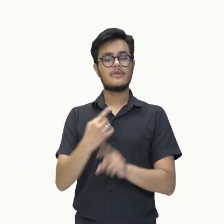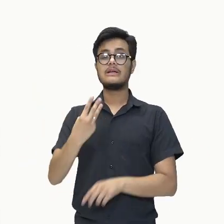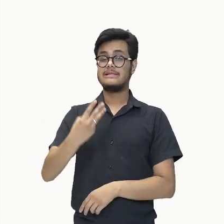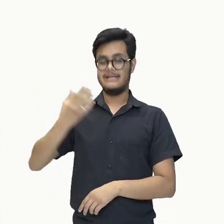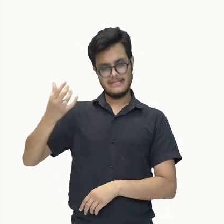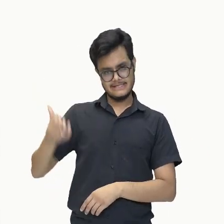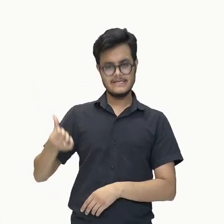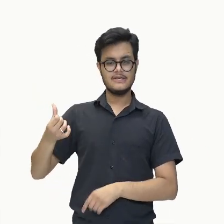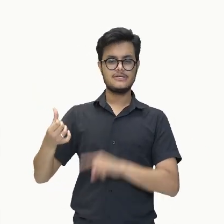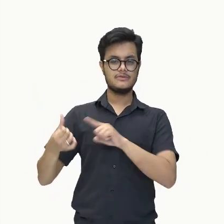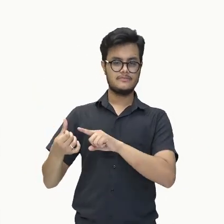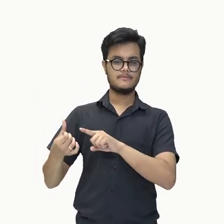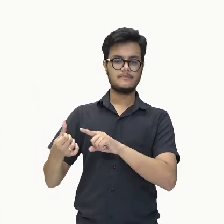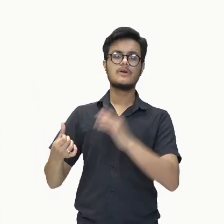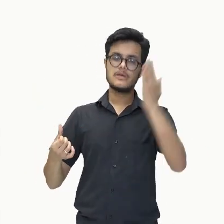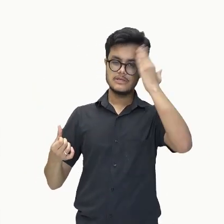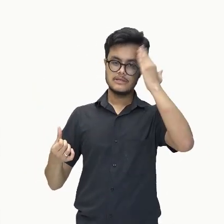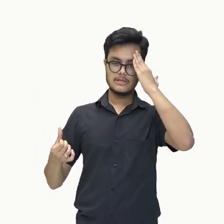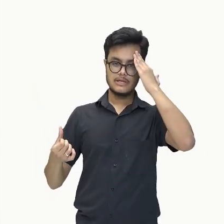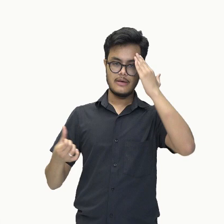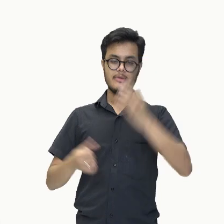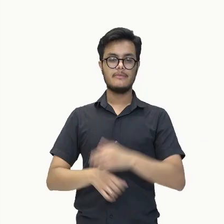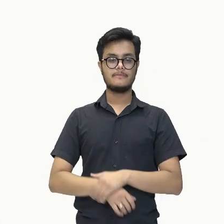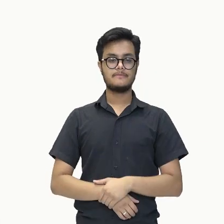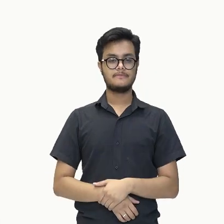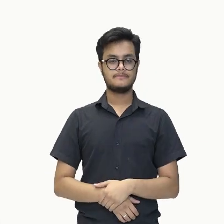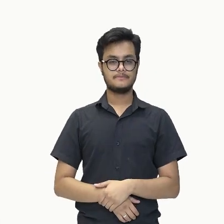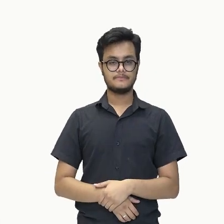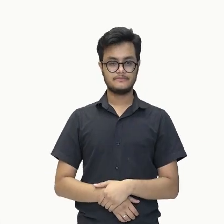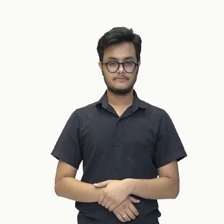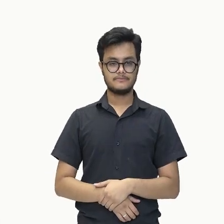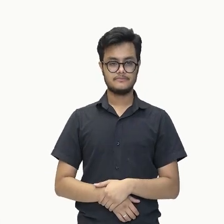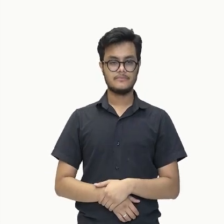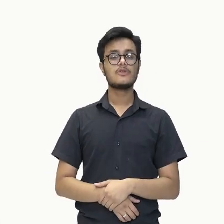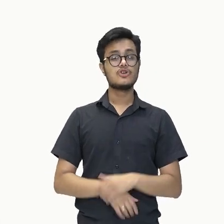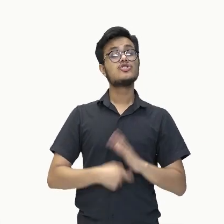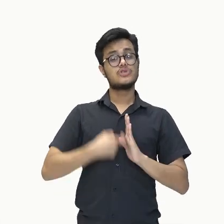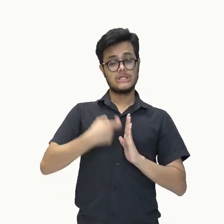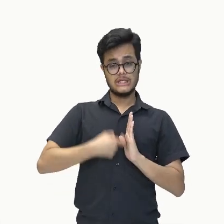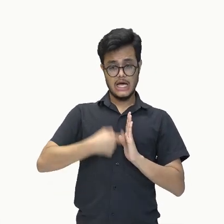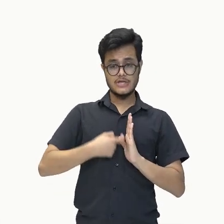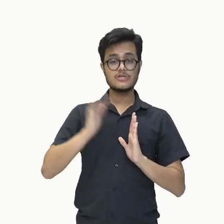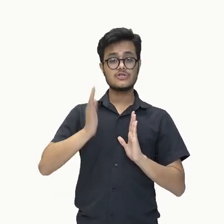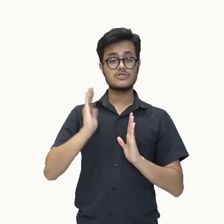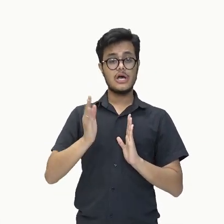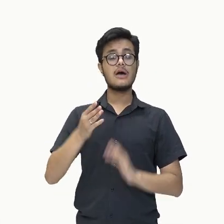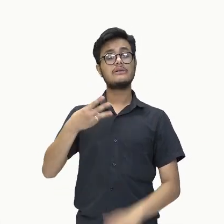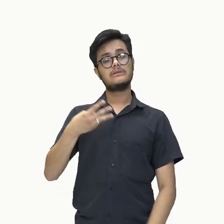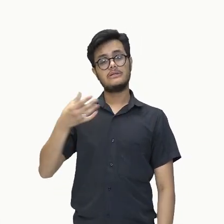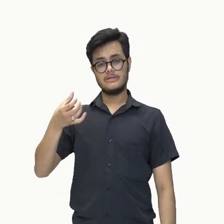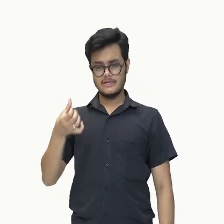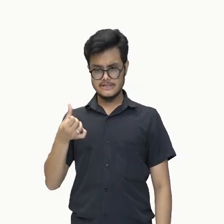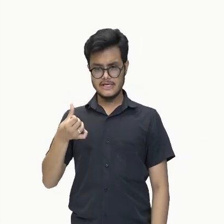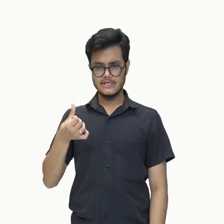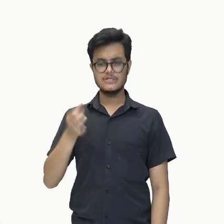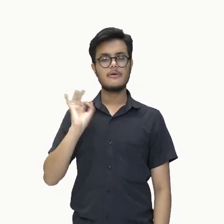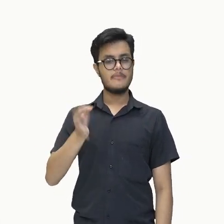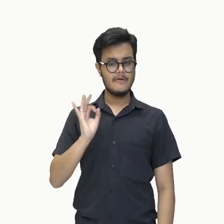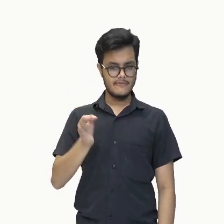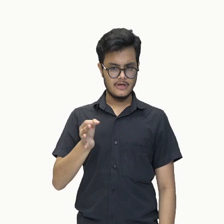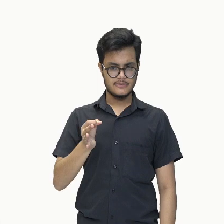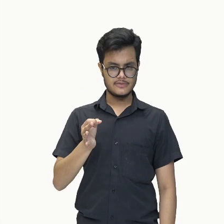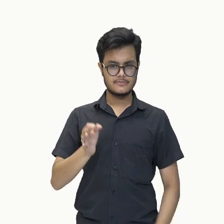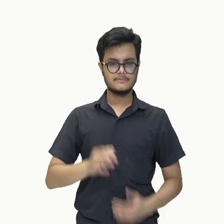Pós calcularmos, né, com as devidas taxas que foram acrescentadas aqui, a primeira de 20% e a segunda de